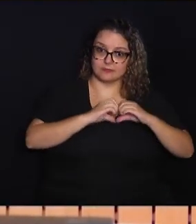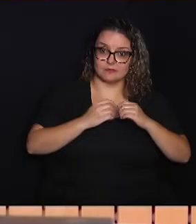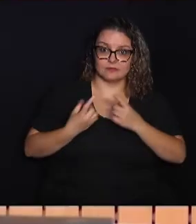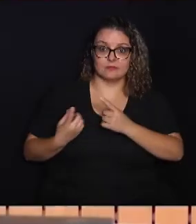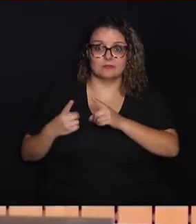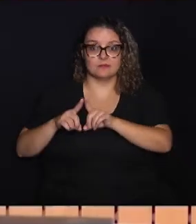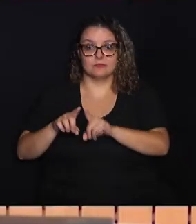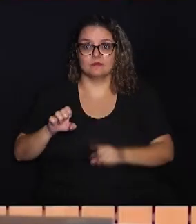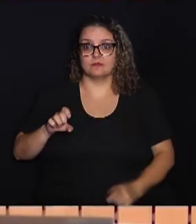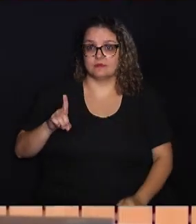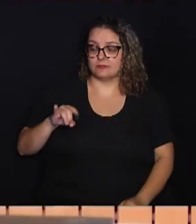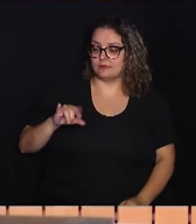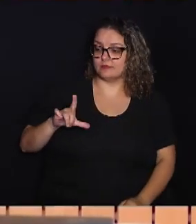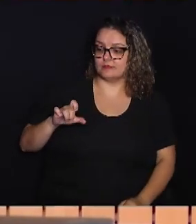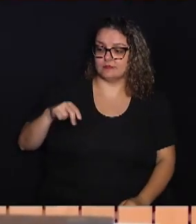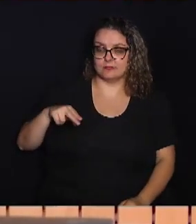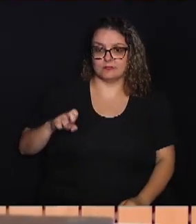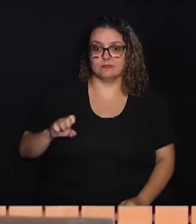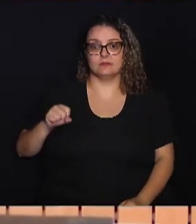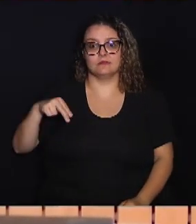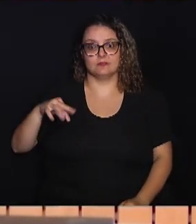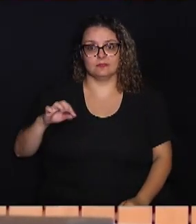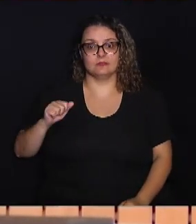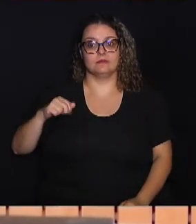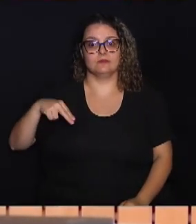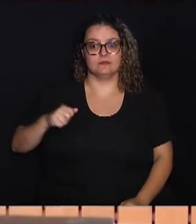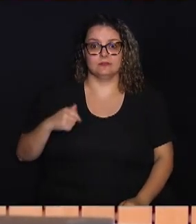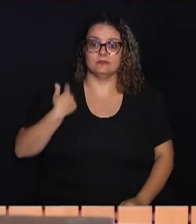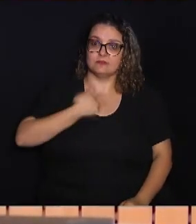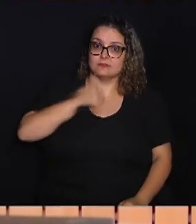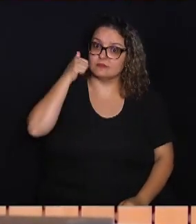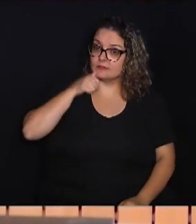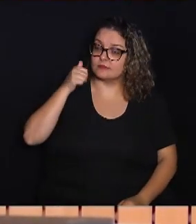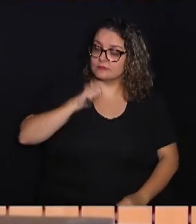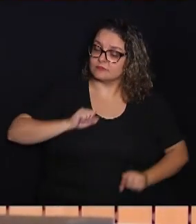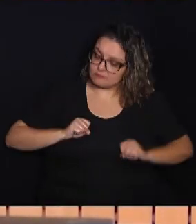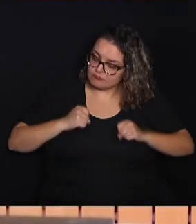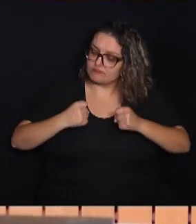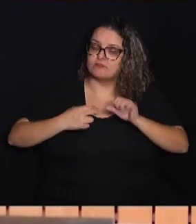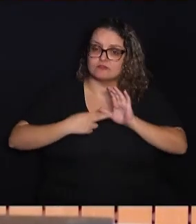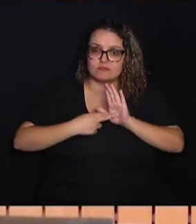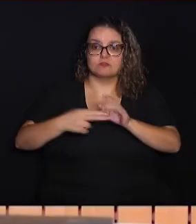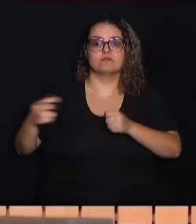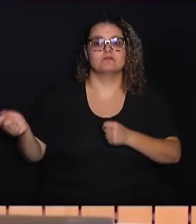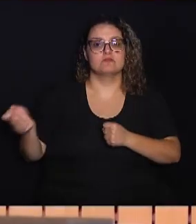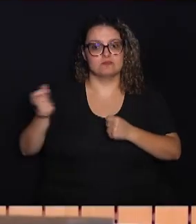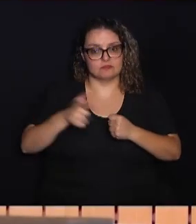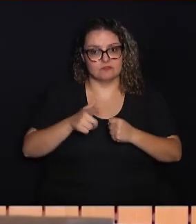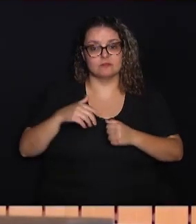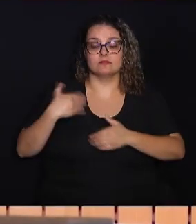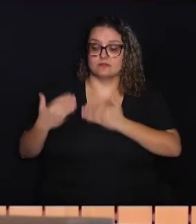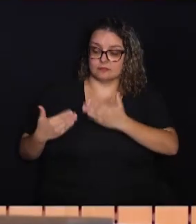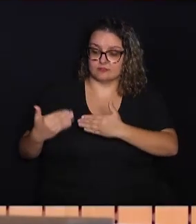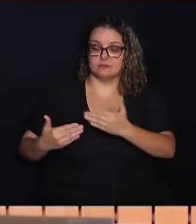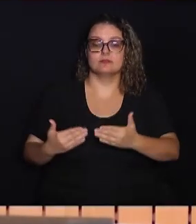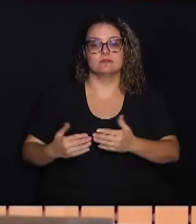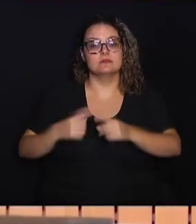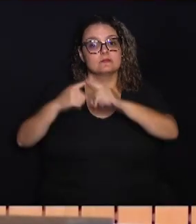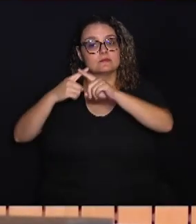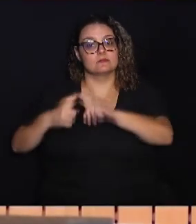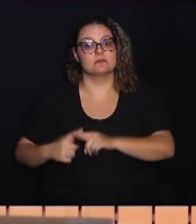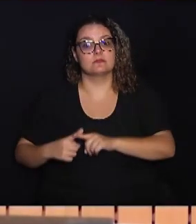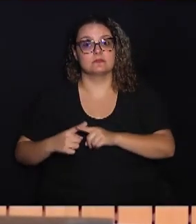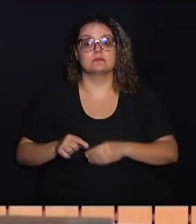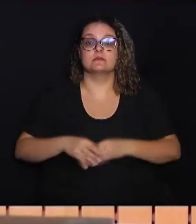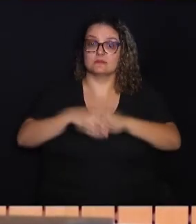edlene Santana Nossa mulher guerreira que representou o pesso nesse processo de disputa